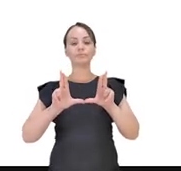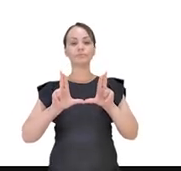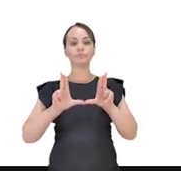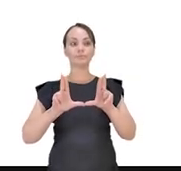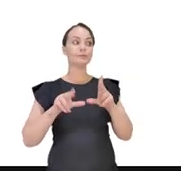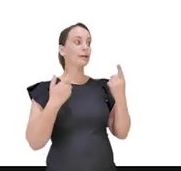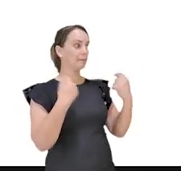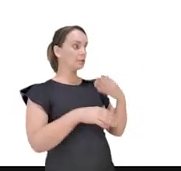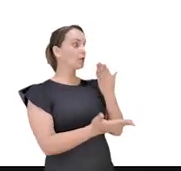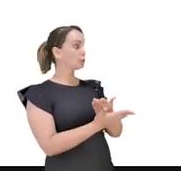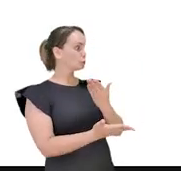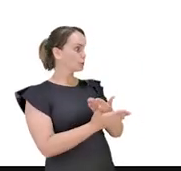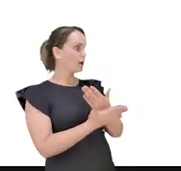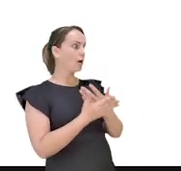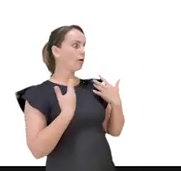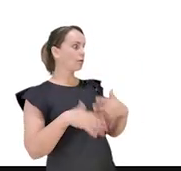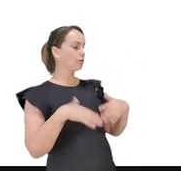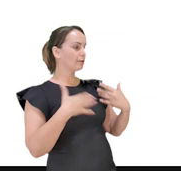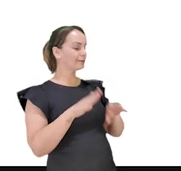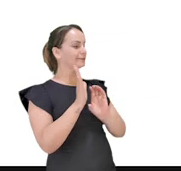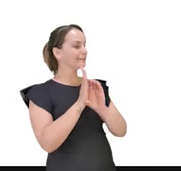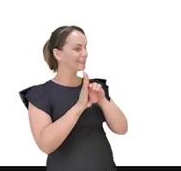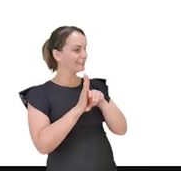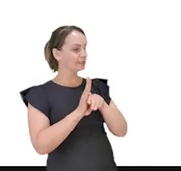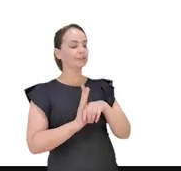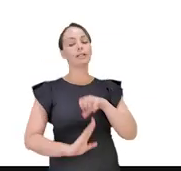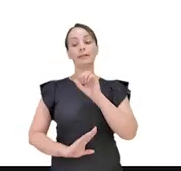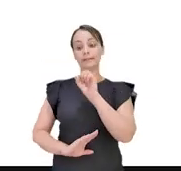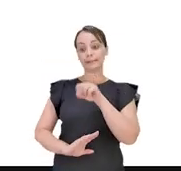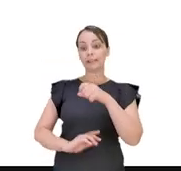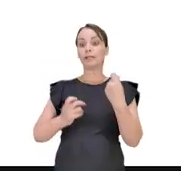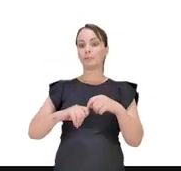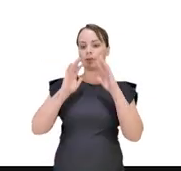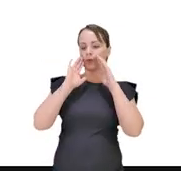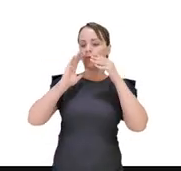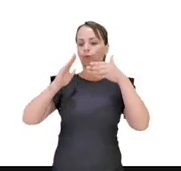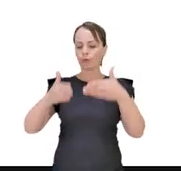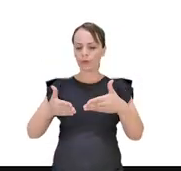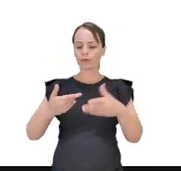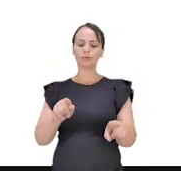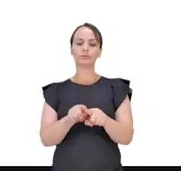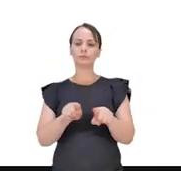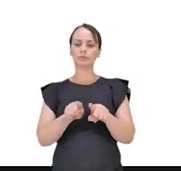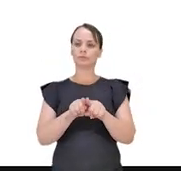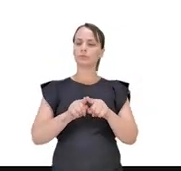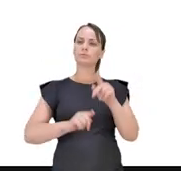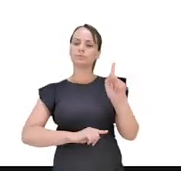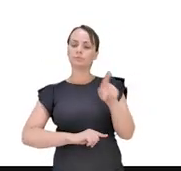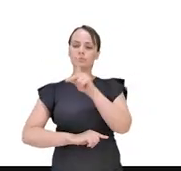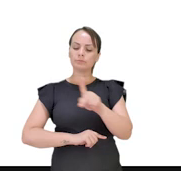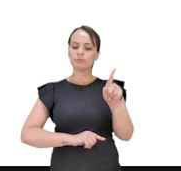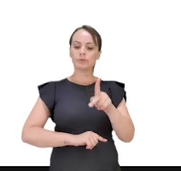Tem que estudar bastante para ser cientista, não é? Ah, um pouquinho. Tem que ter um pouco de dedicação. E também a gente é professor, né?